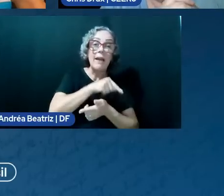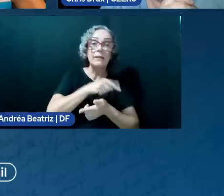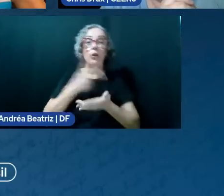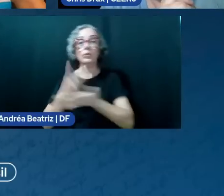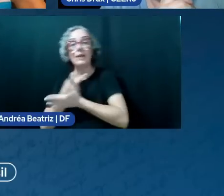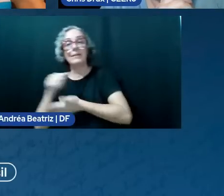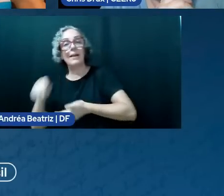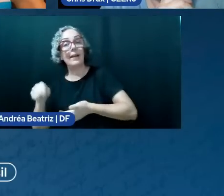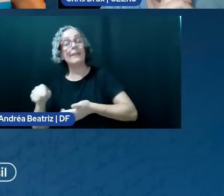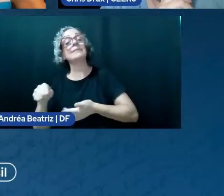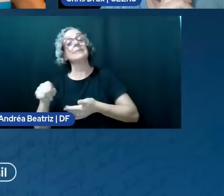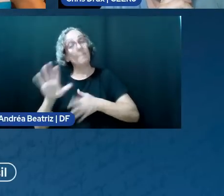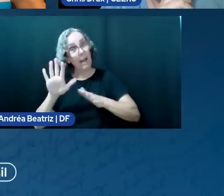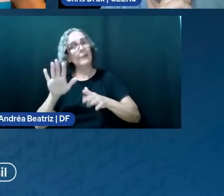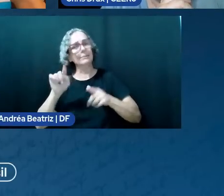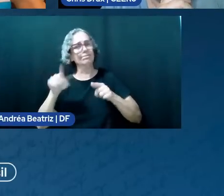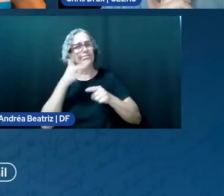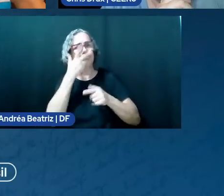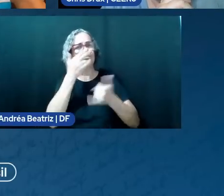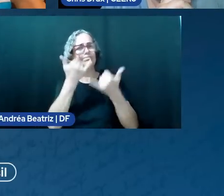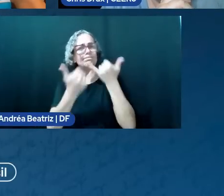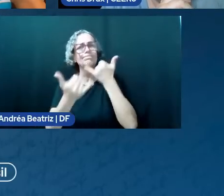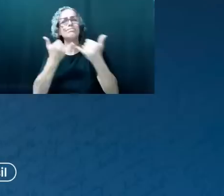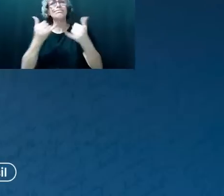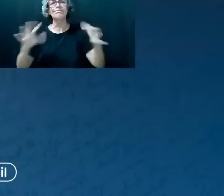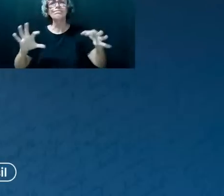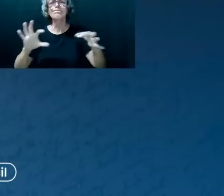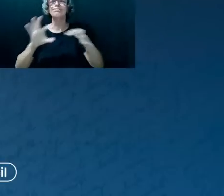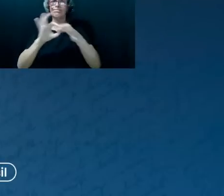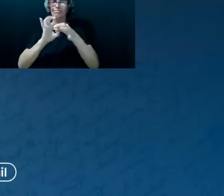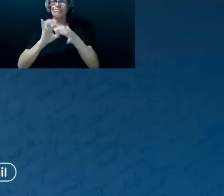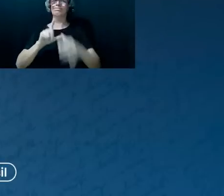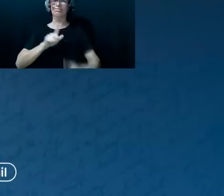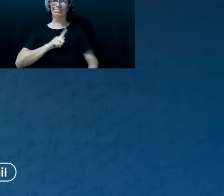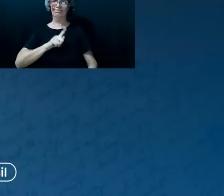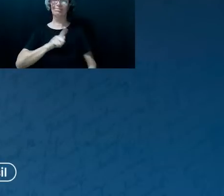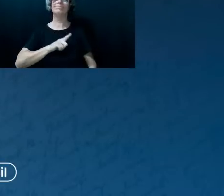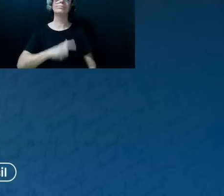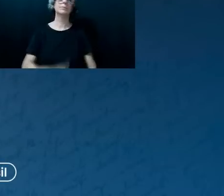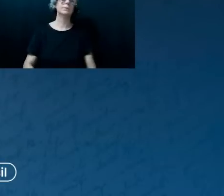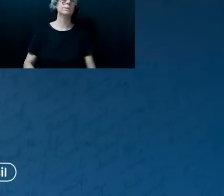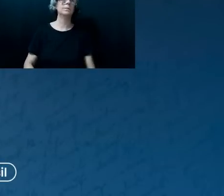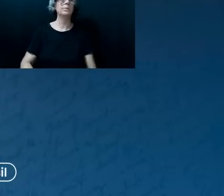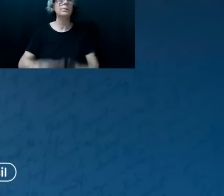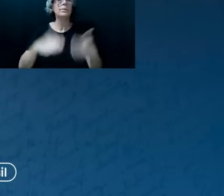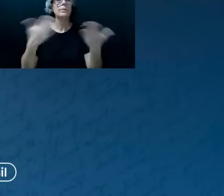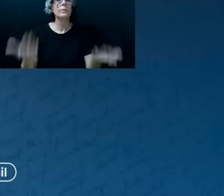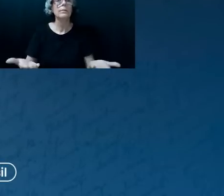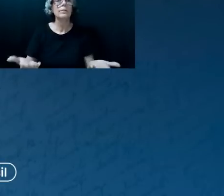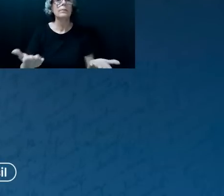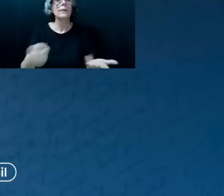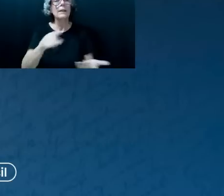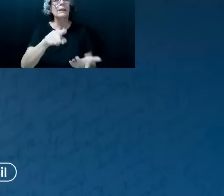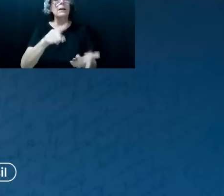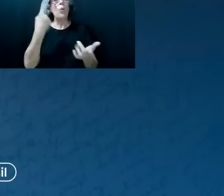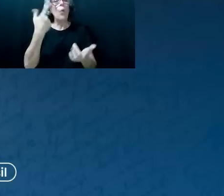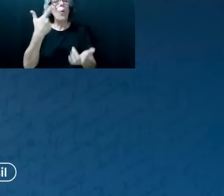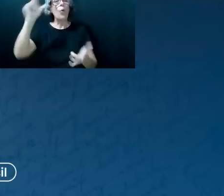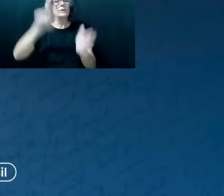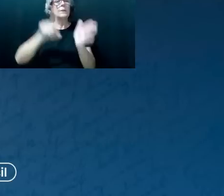ligadas a essas questões. Muito bem. Dentro disso mesmo, Flávio, poderia responder essa, por gentileza?